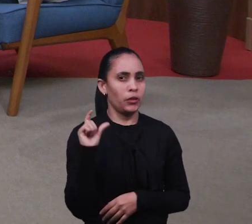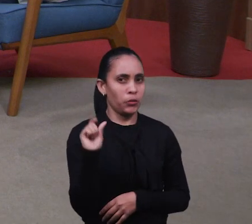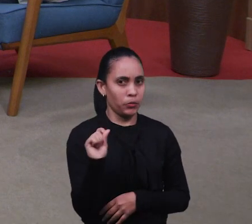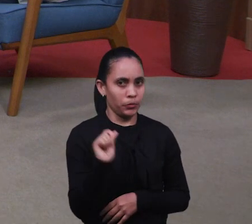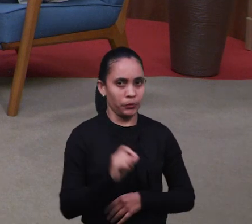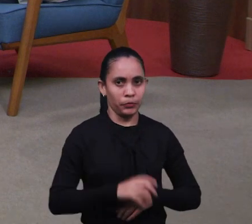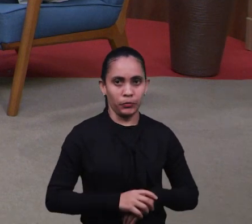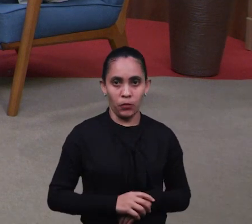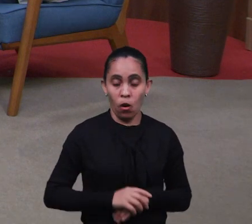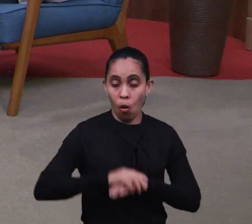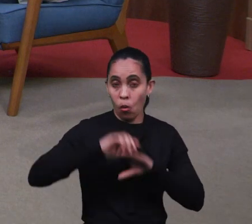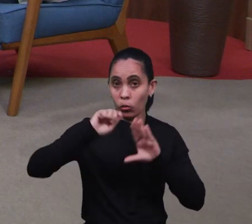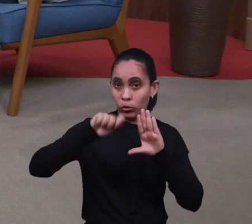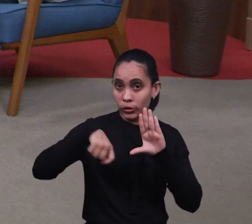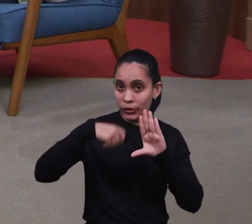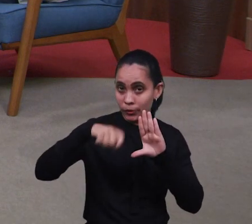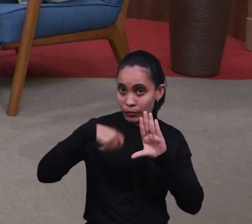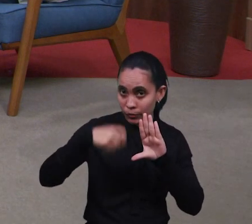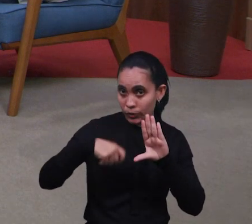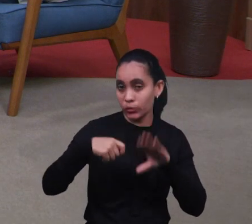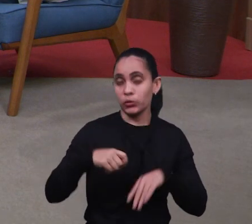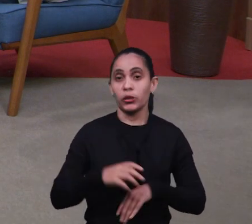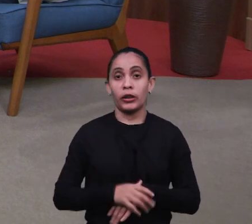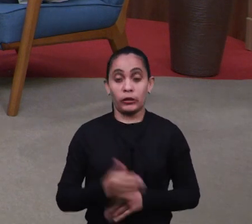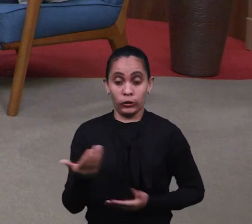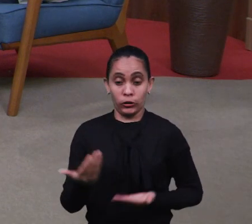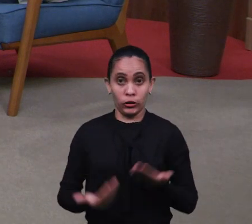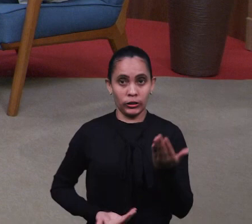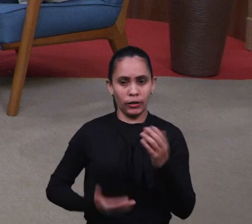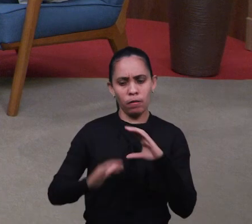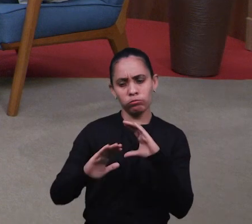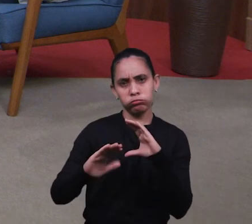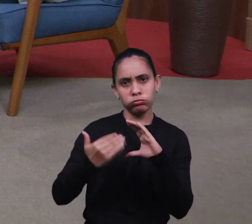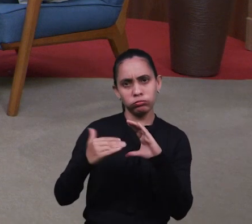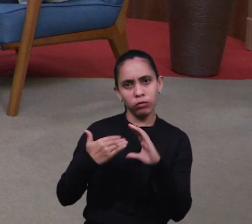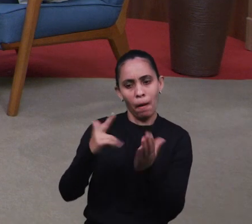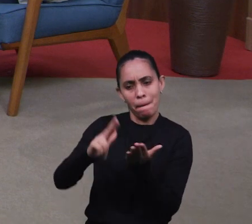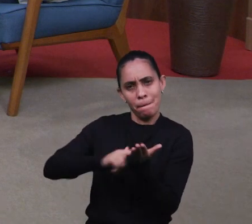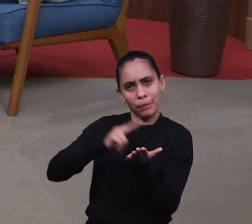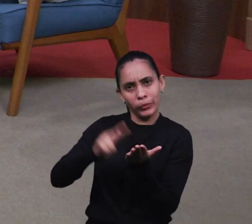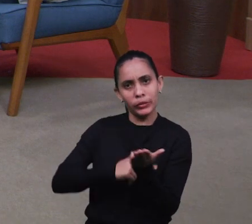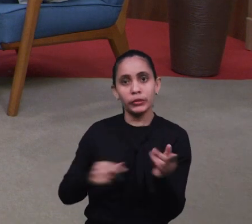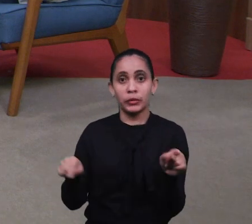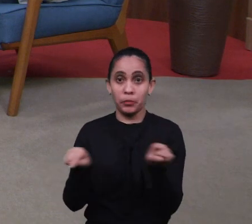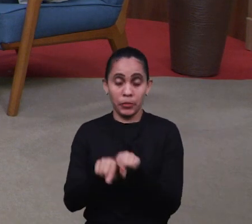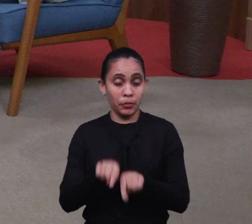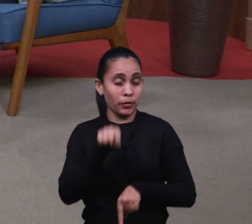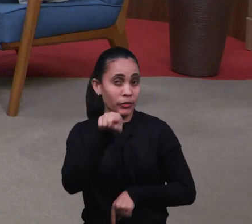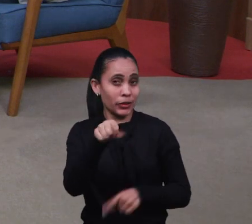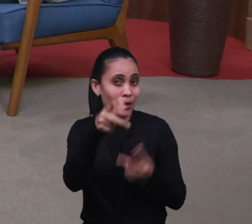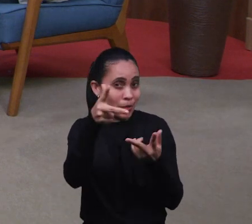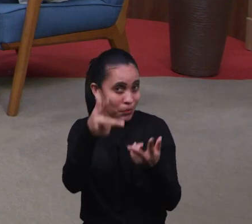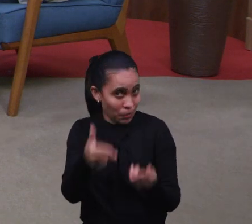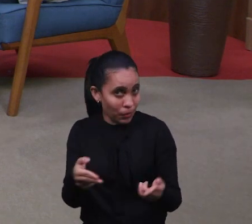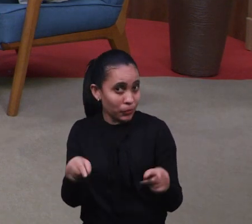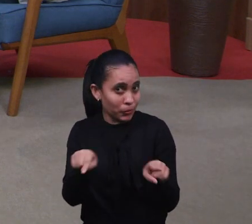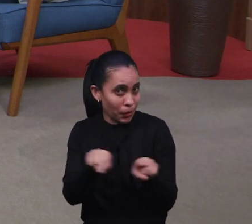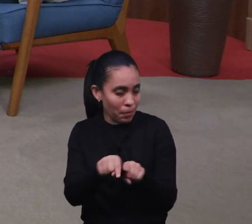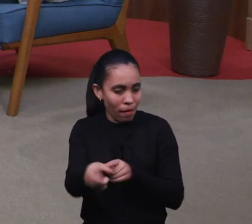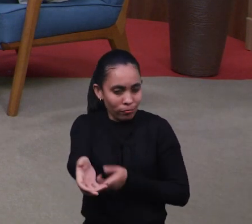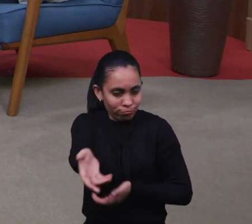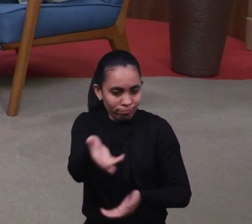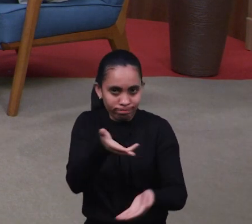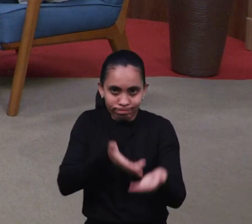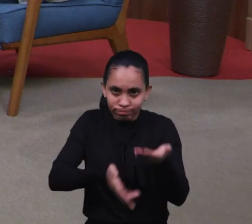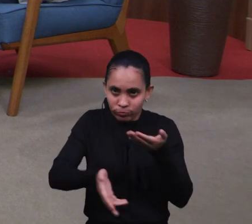irmãos nossos que enviaram para nós mensagens. E para você também participar, interagir com a gente, para a gente saber